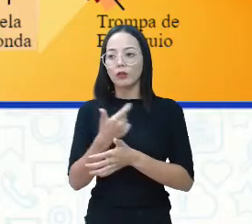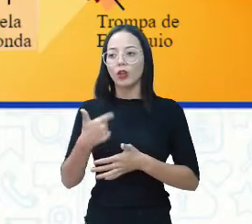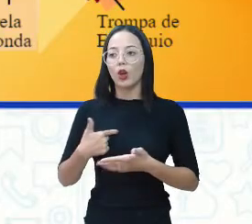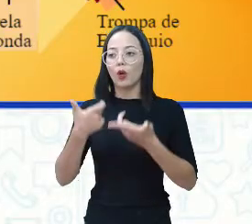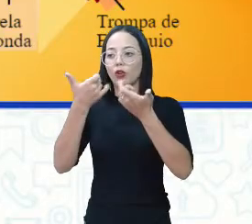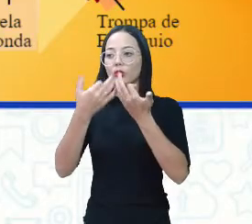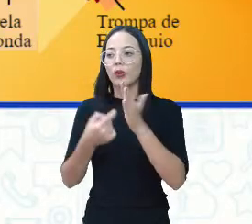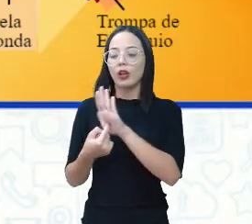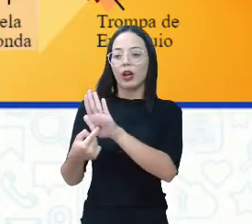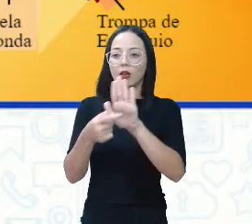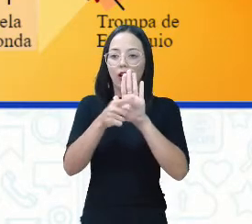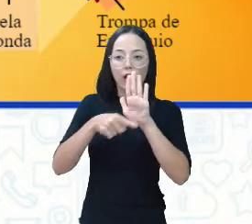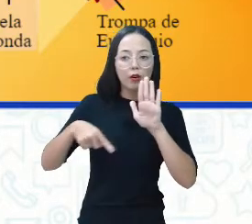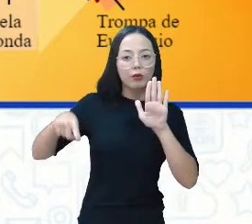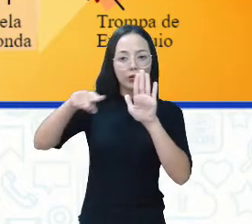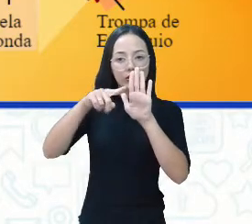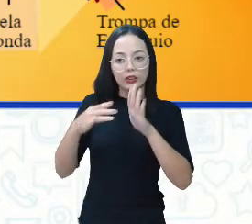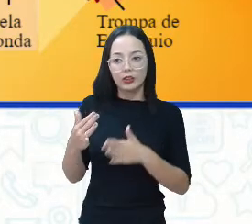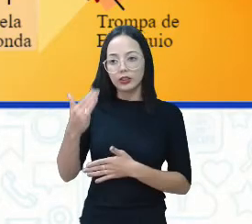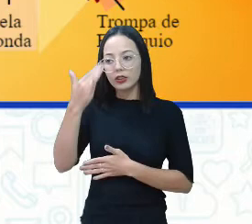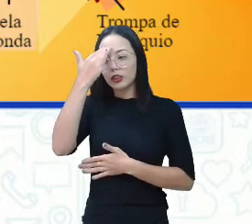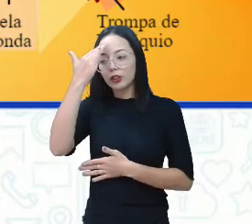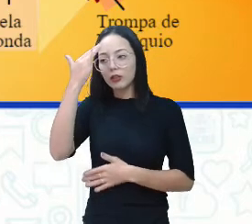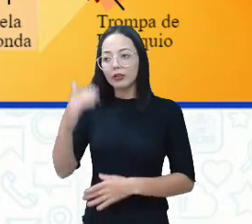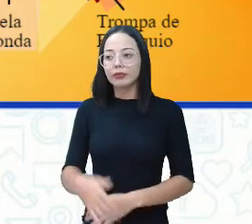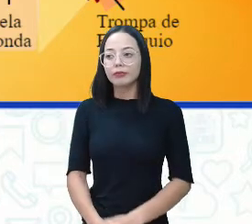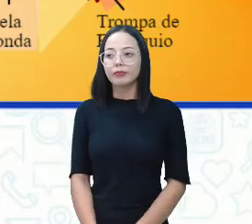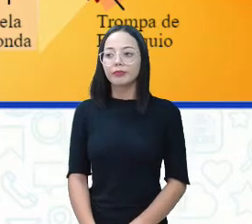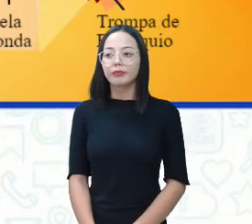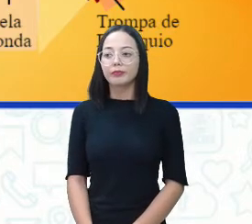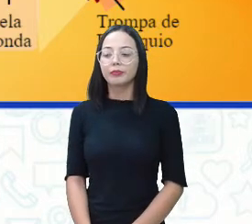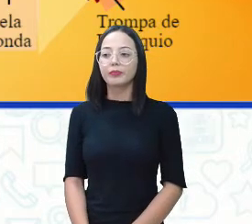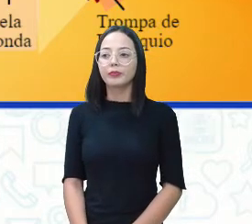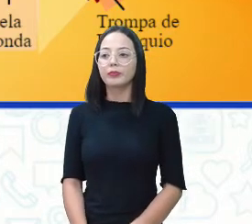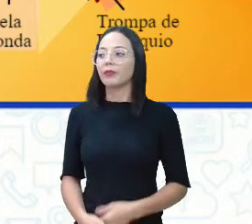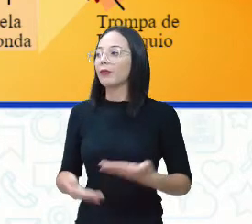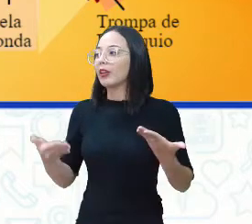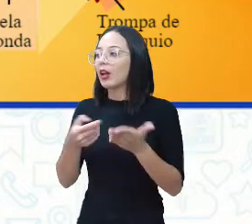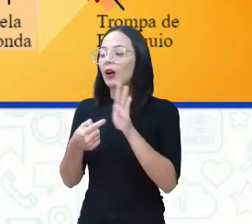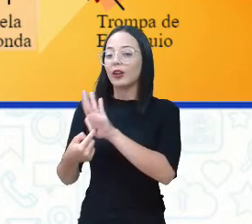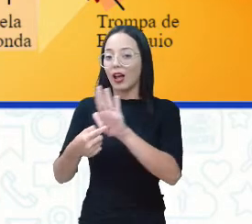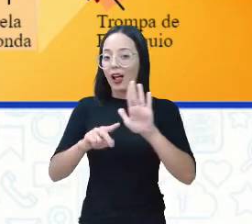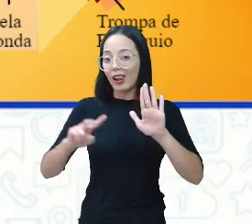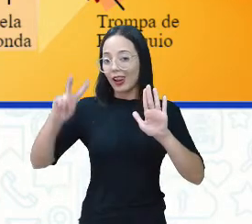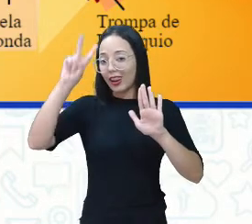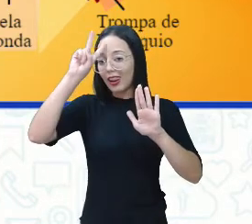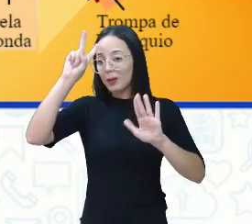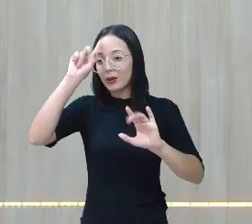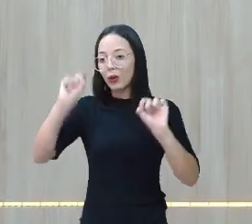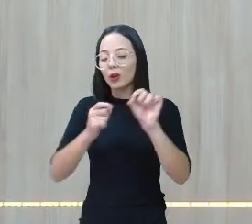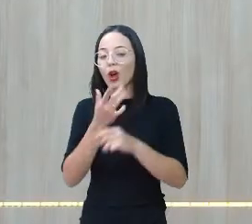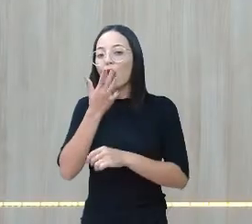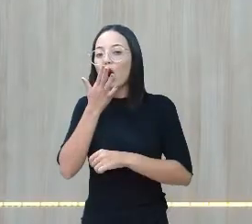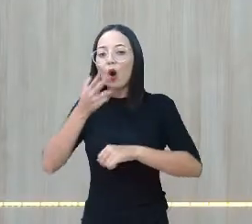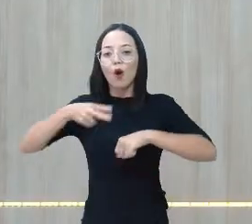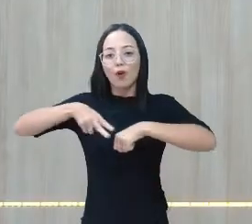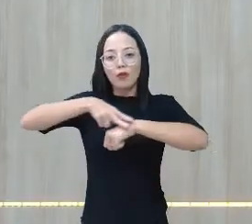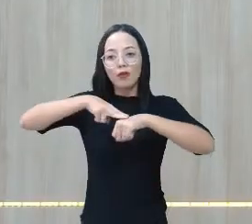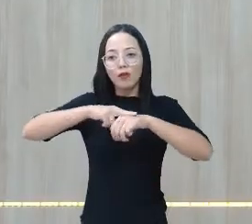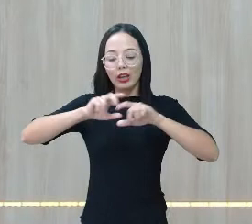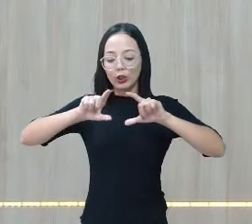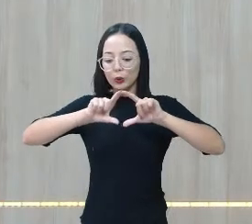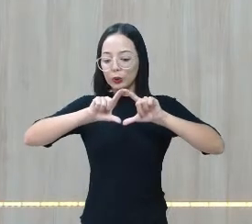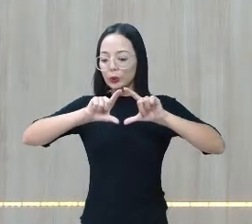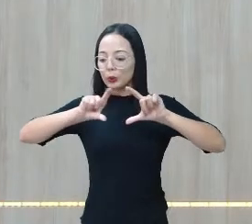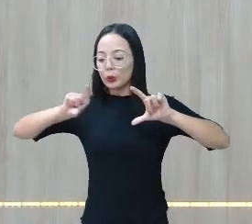mostrar para vocês. Então, vou lá na imagem para lembrar a vocês que toda essa parte verde aí, né, é o tímpano